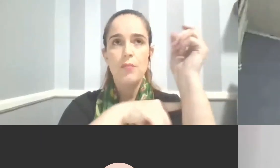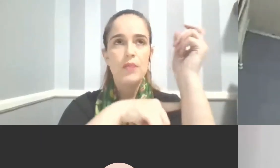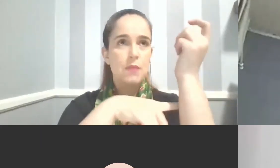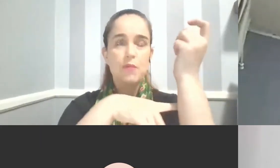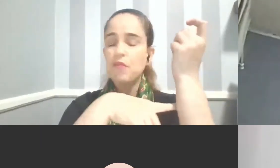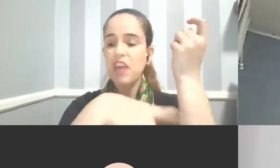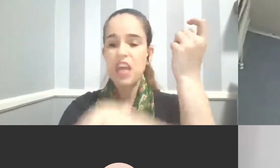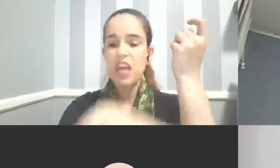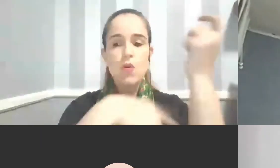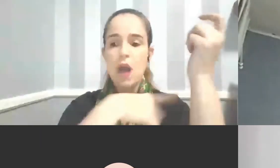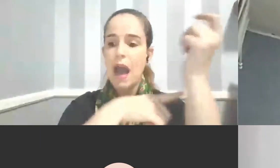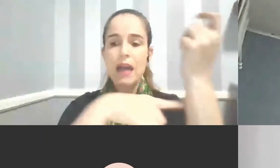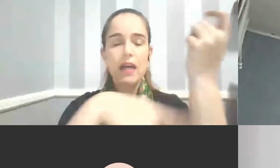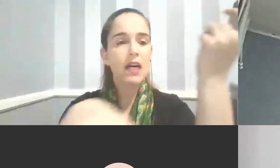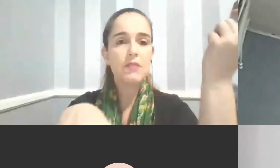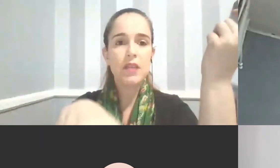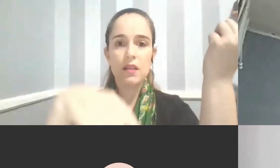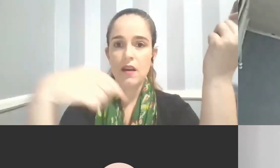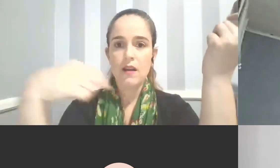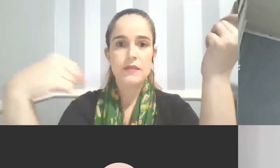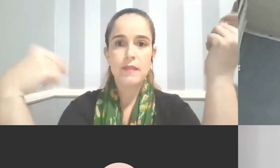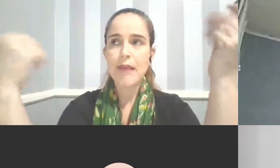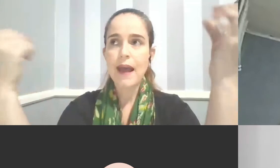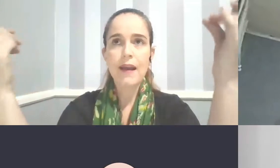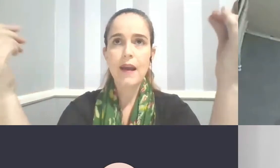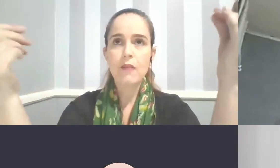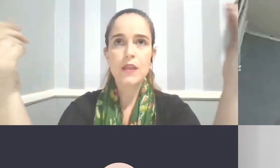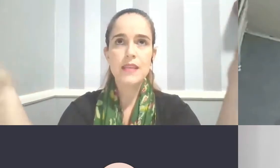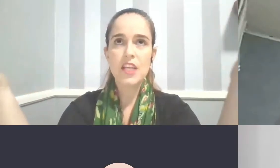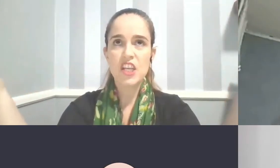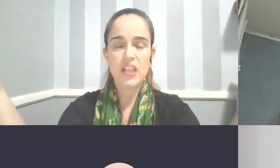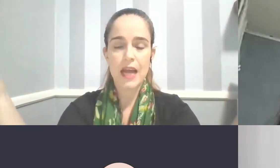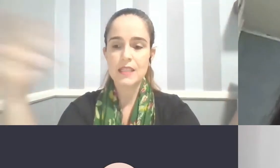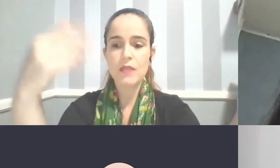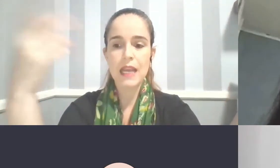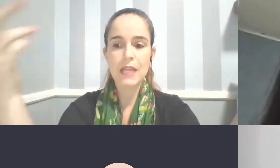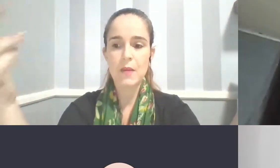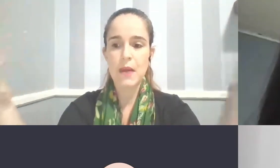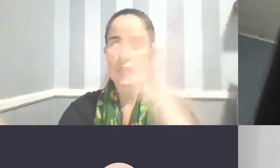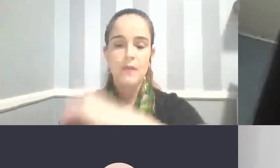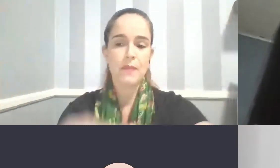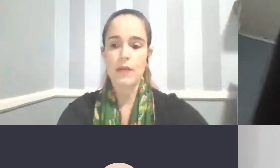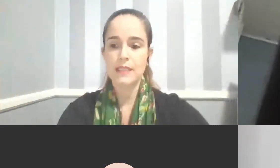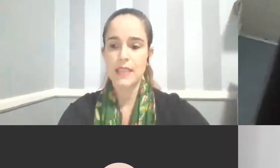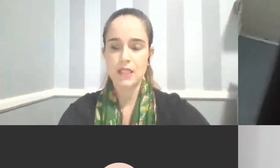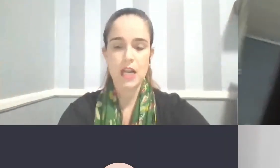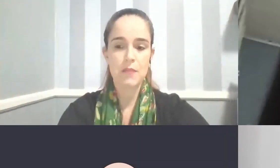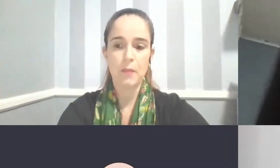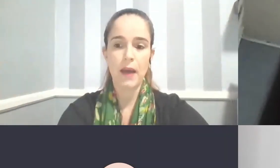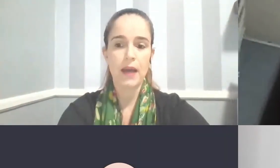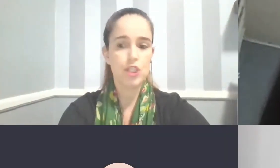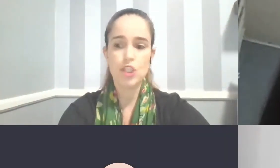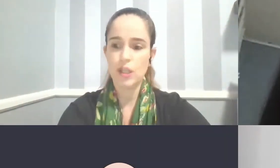use, por exemplo, fio, arame. Tá com um acidente na estrada, você não tem nada para amarrar, você vai pegar uma cerca